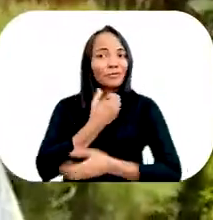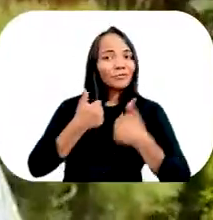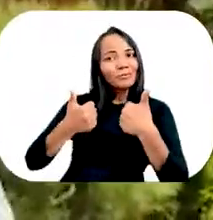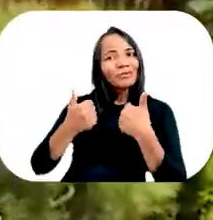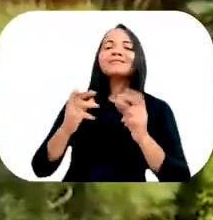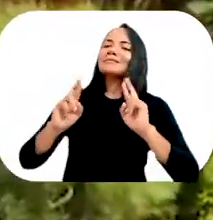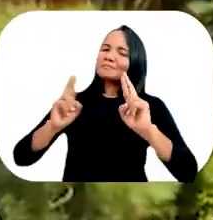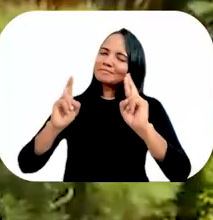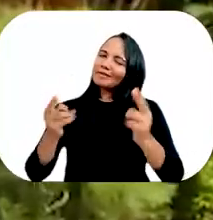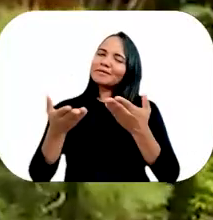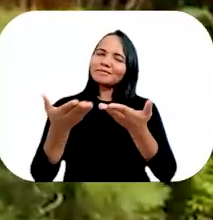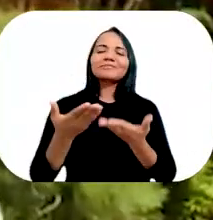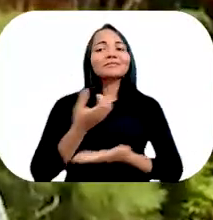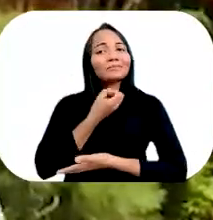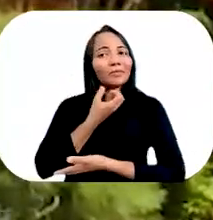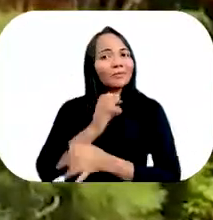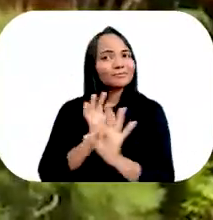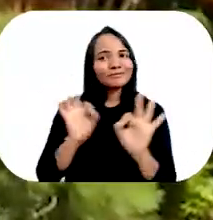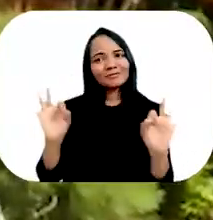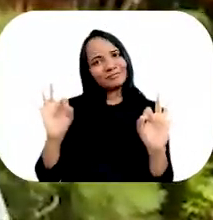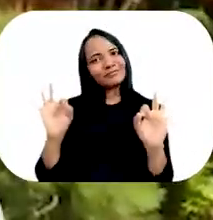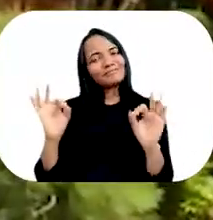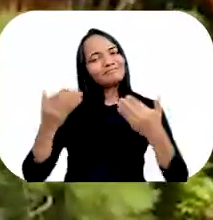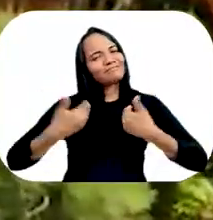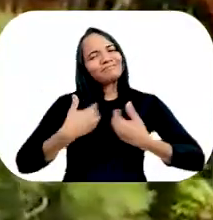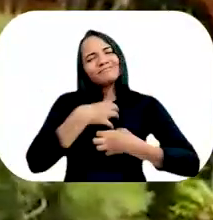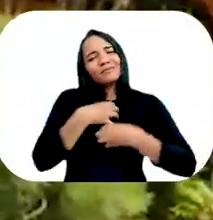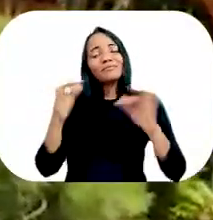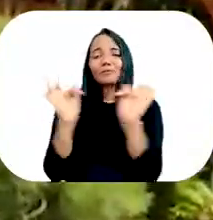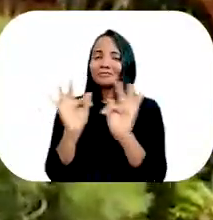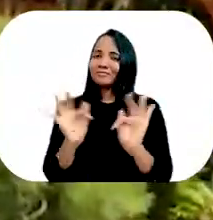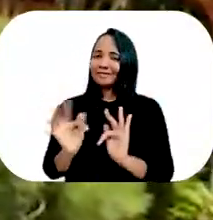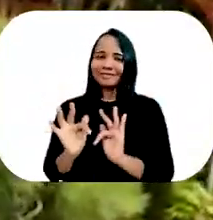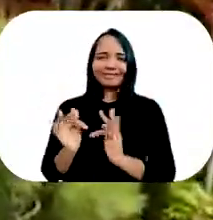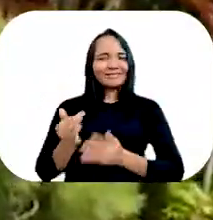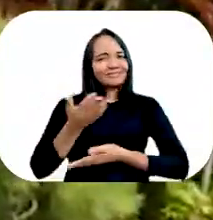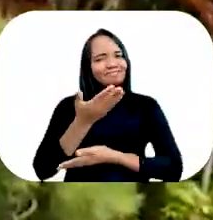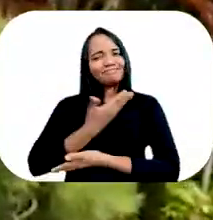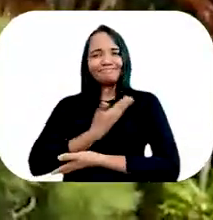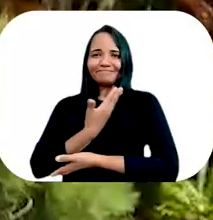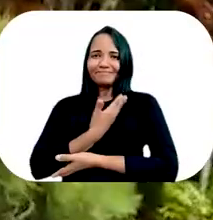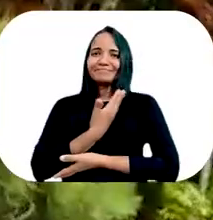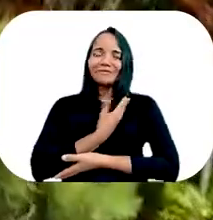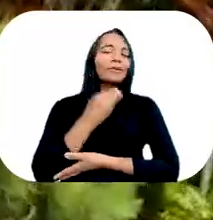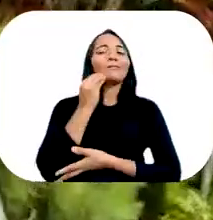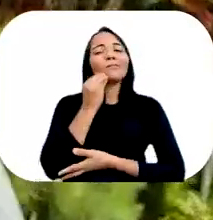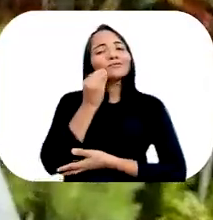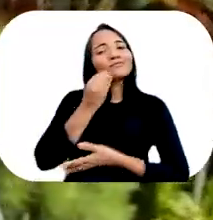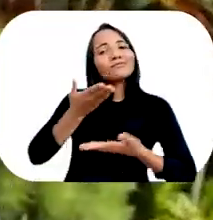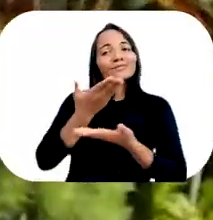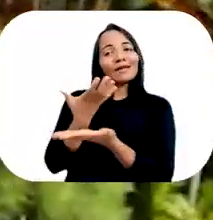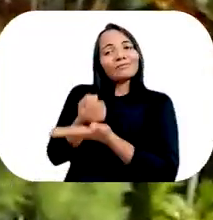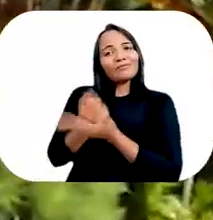que você esteja muito bem, cara, porque eu estou muito bem por ser seu amigo e ter tido a oportunidade de você ter gravado a